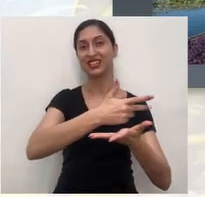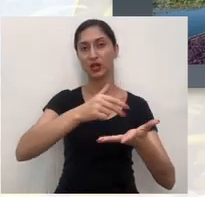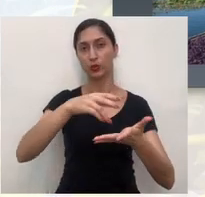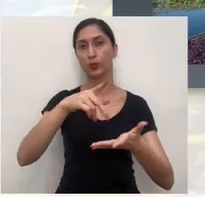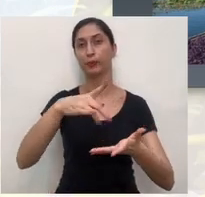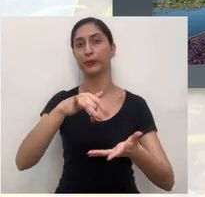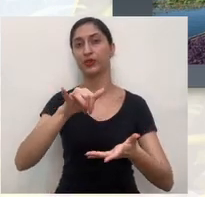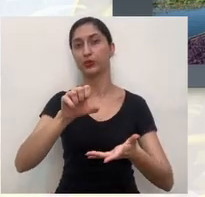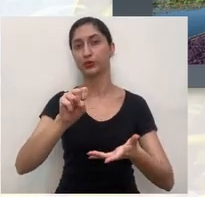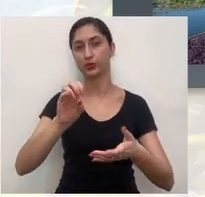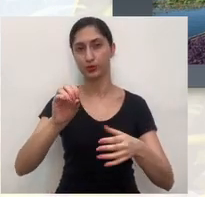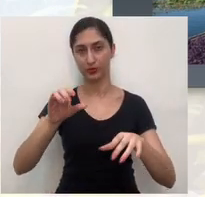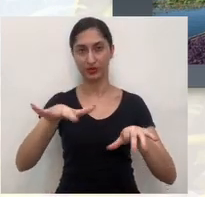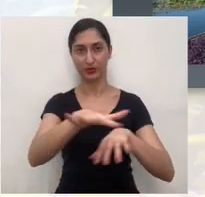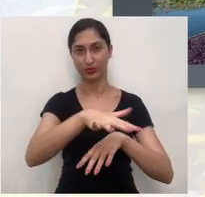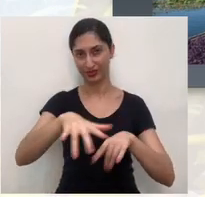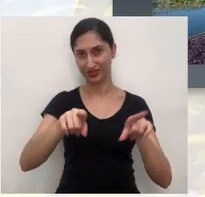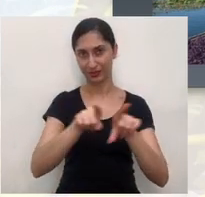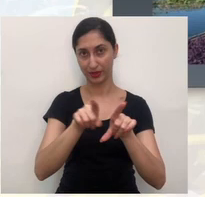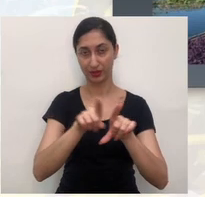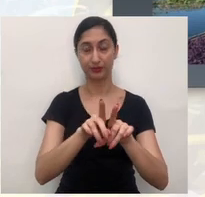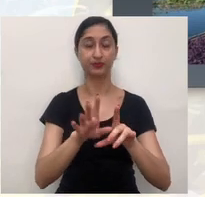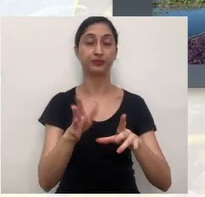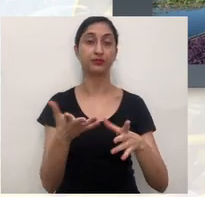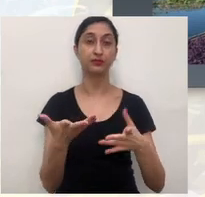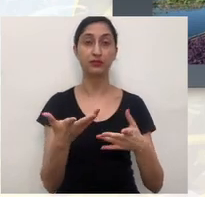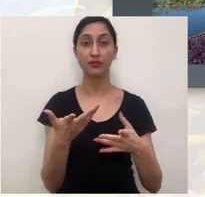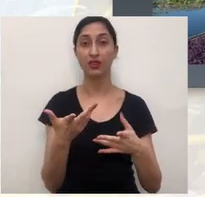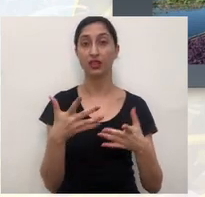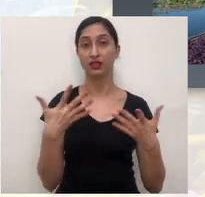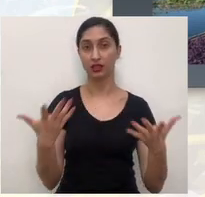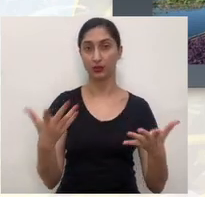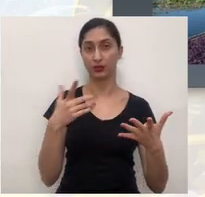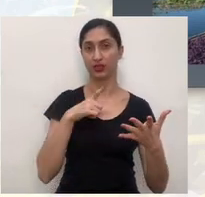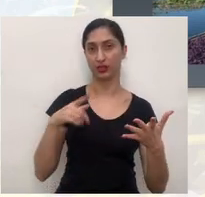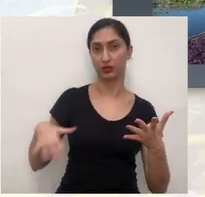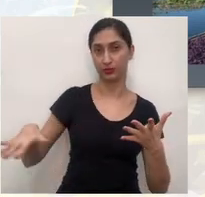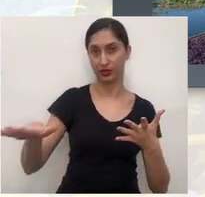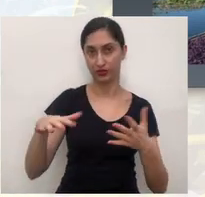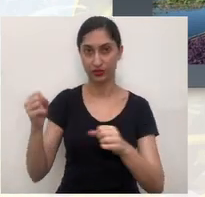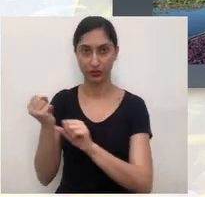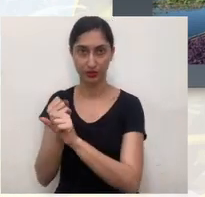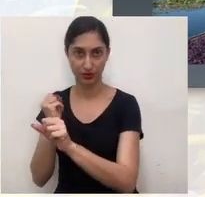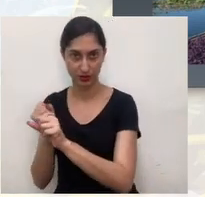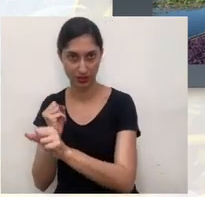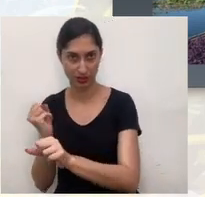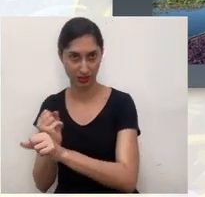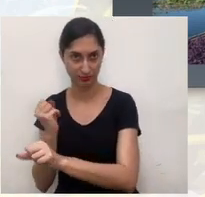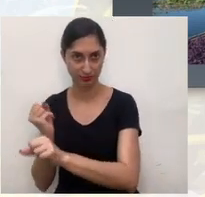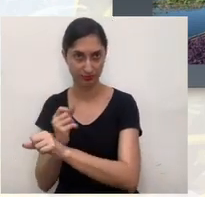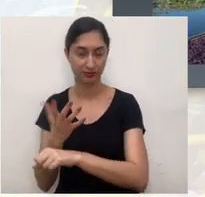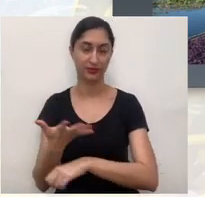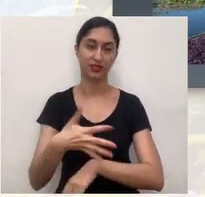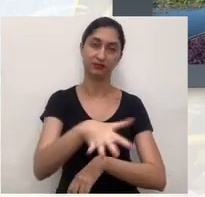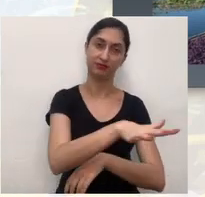como aquele balanço que eu mencionei entre superfície construída e superfície com vegetação.